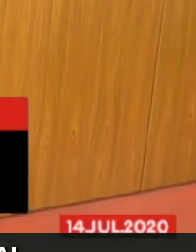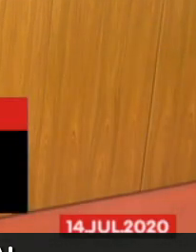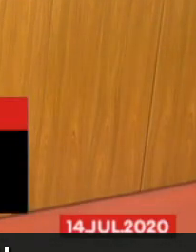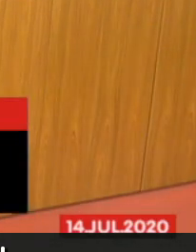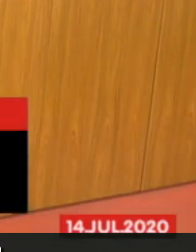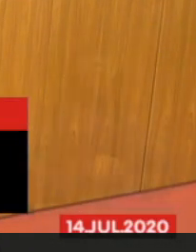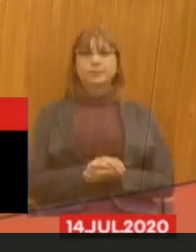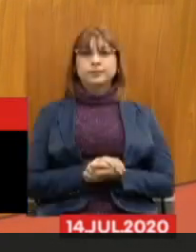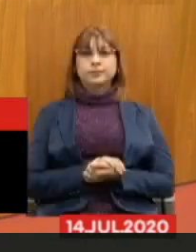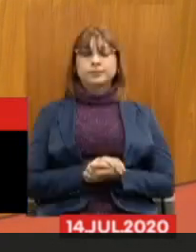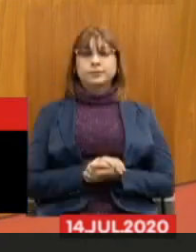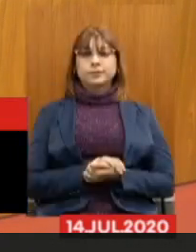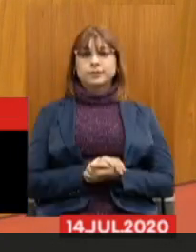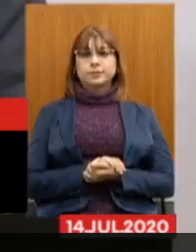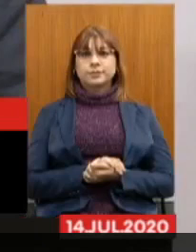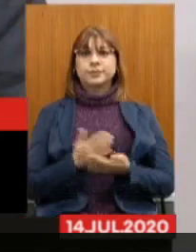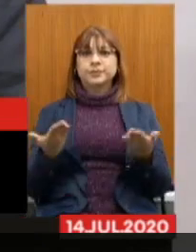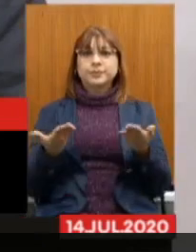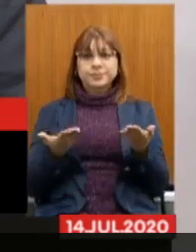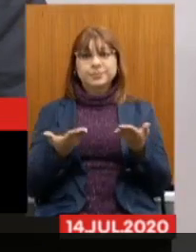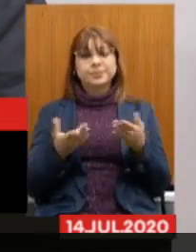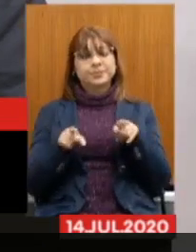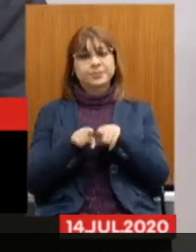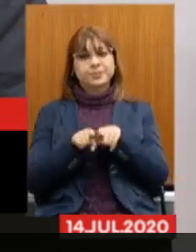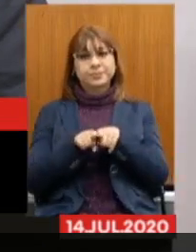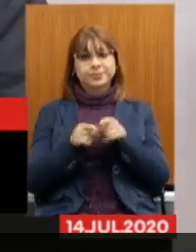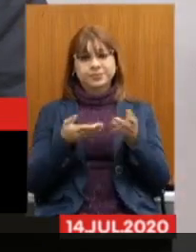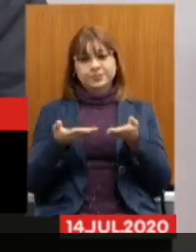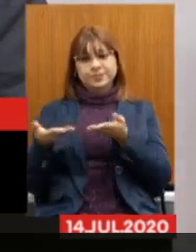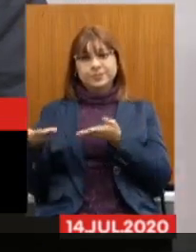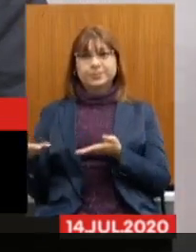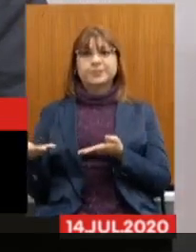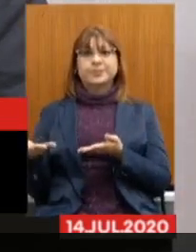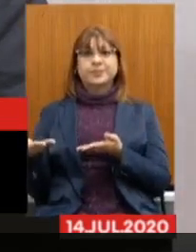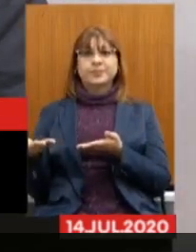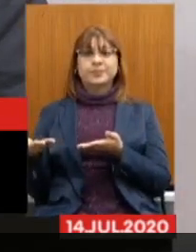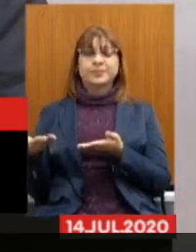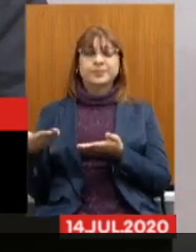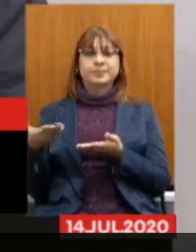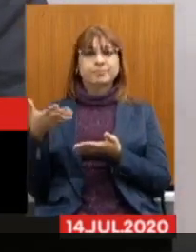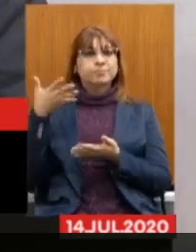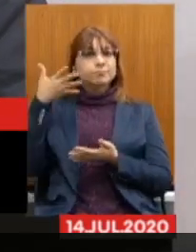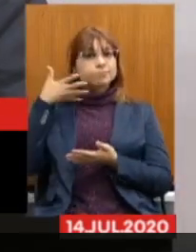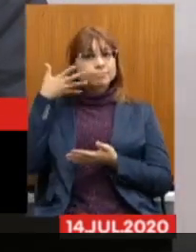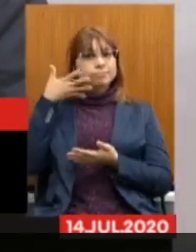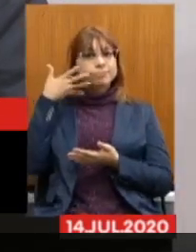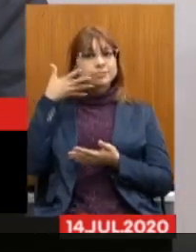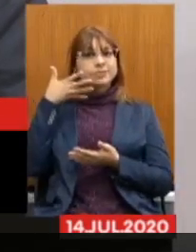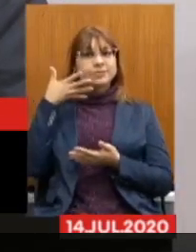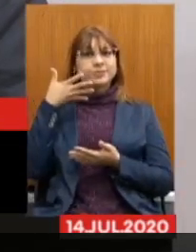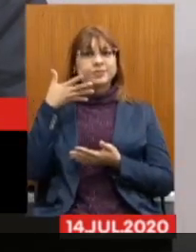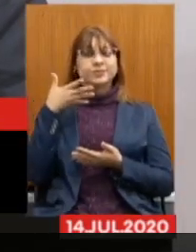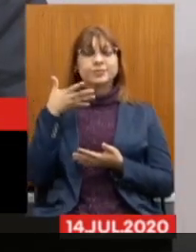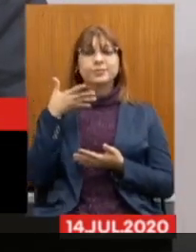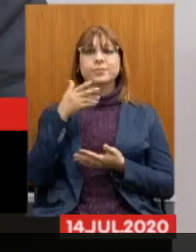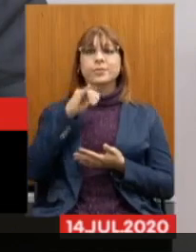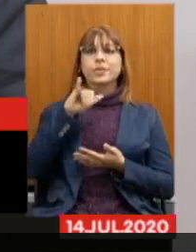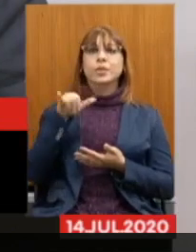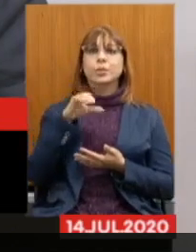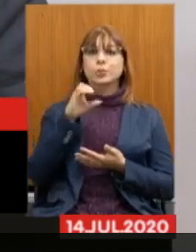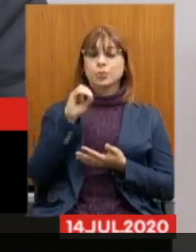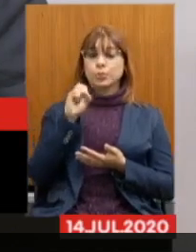Neste momento, quero também convidar para fazer uso da palavra o senhor José